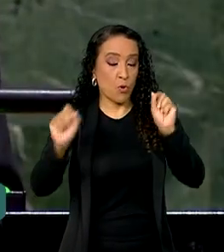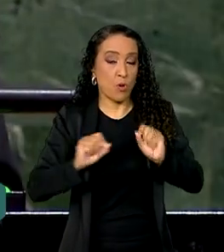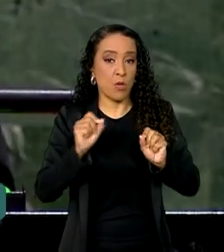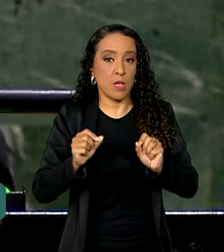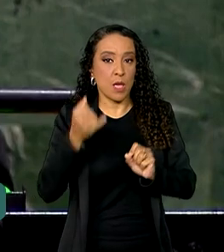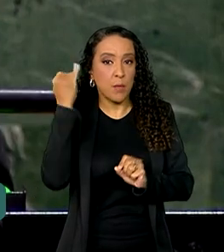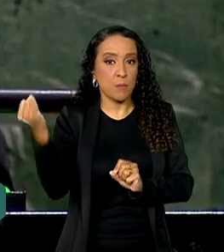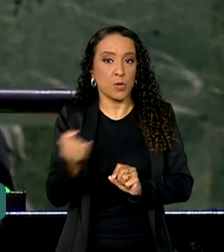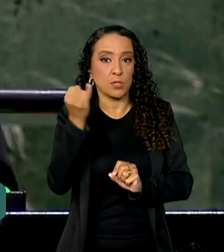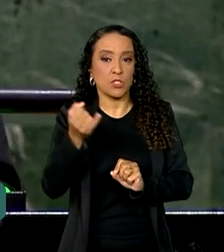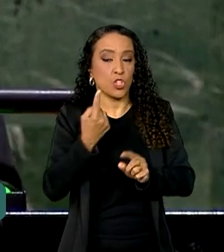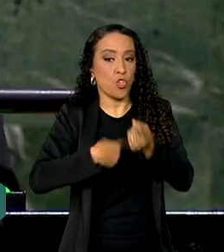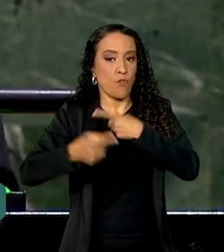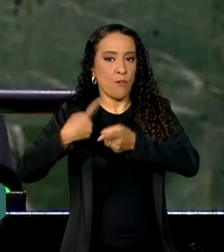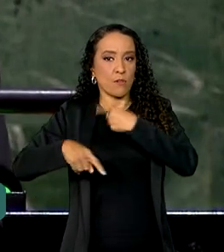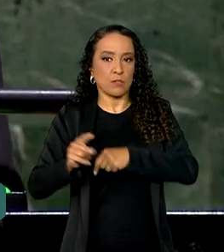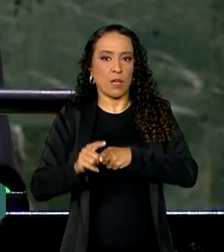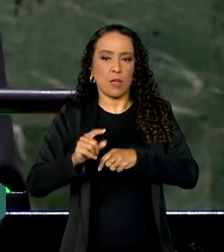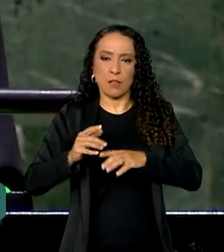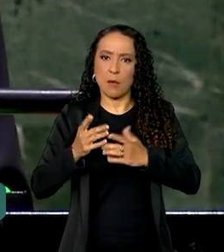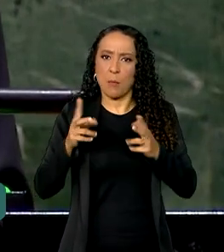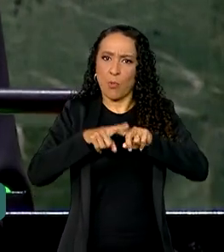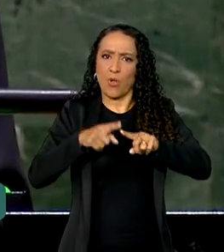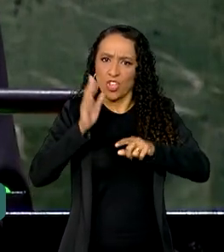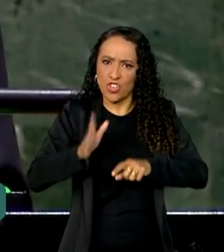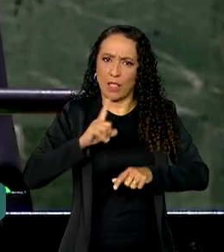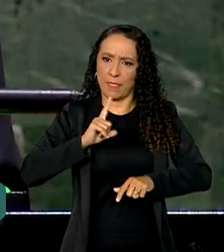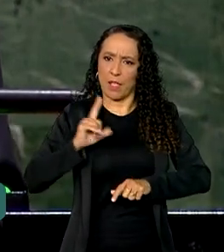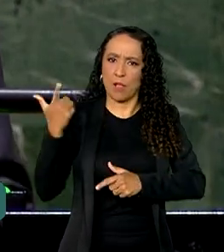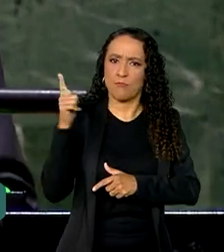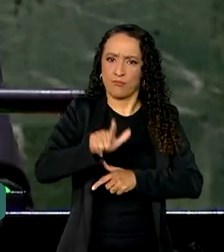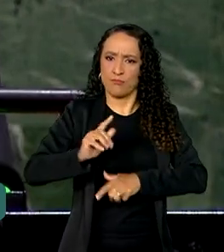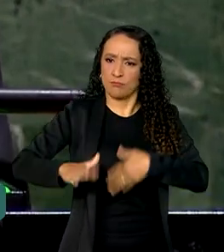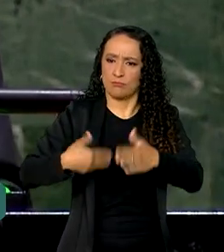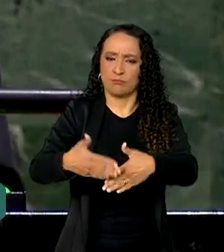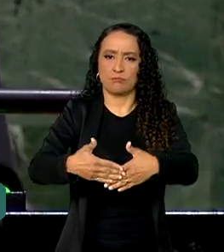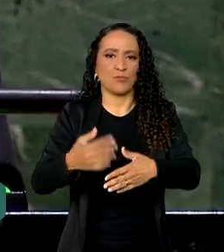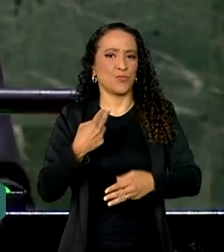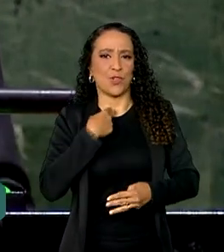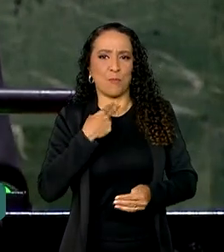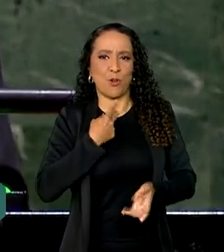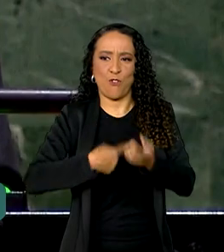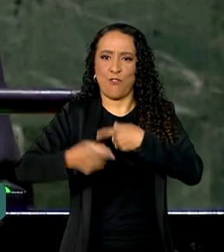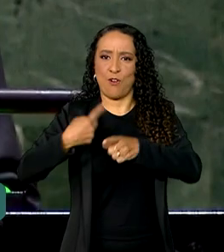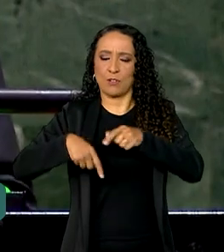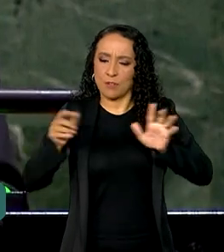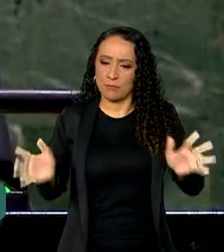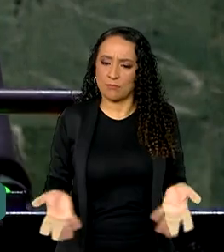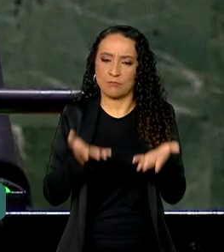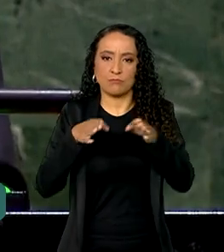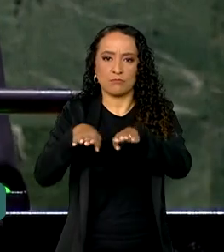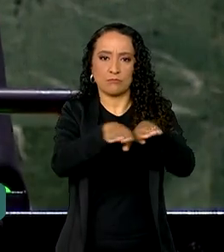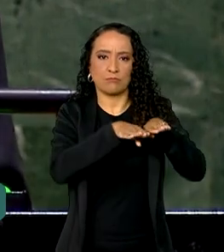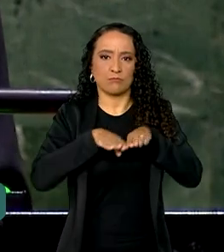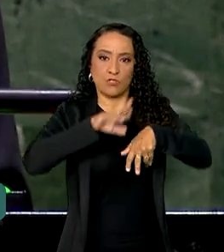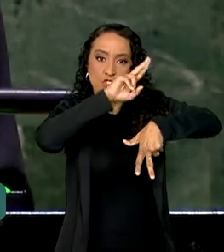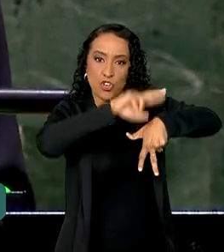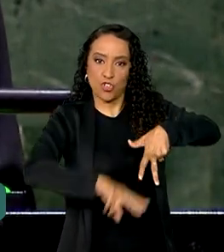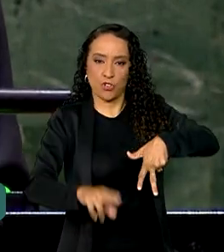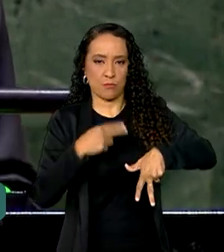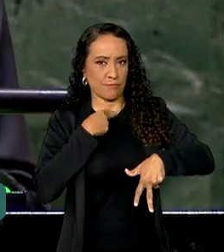importância de não retroceder diante dos avanços já conquistados. Não podemos recuar na promoção da igualdade de